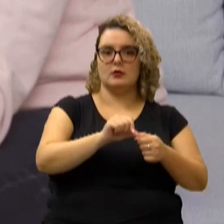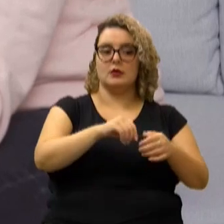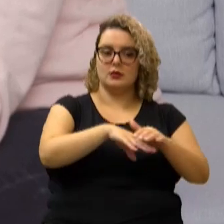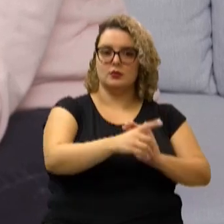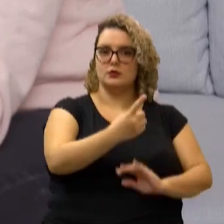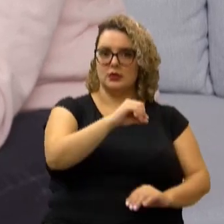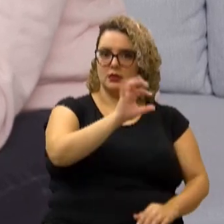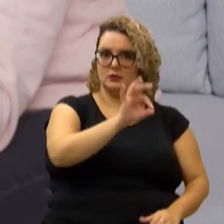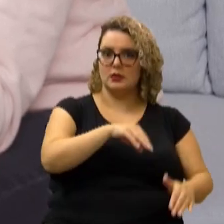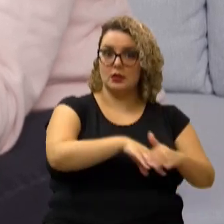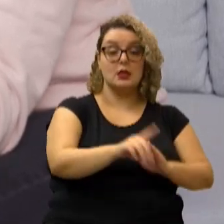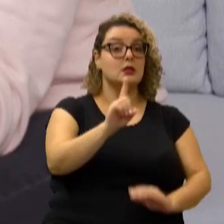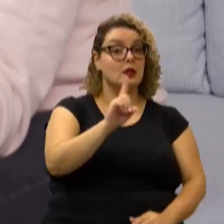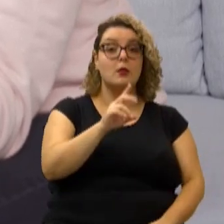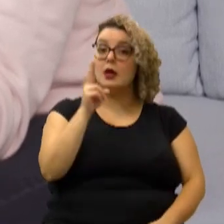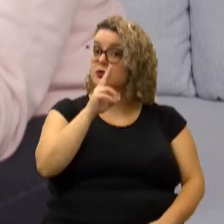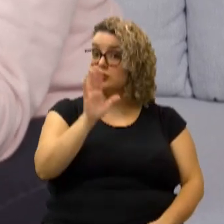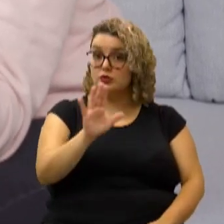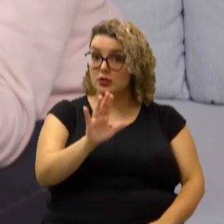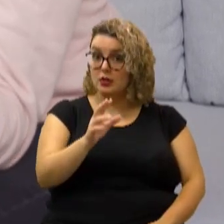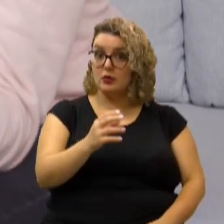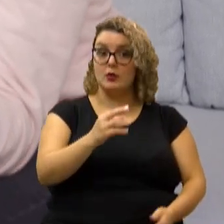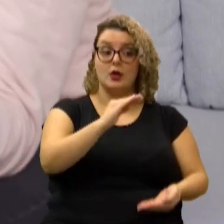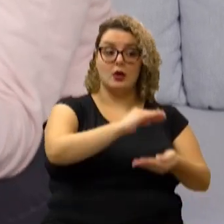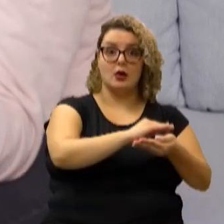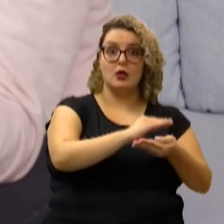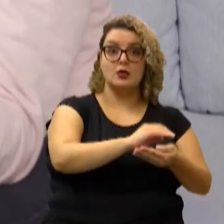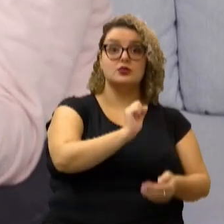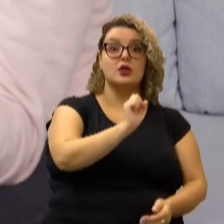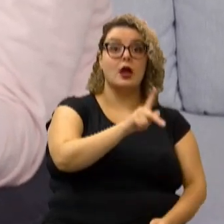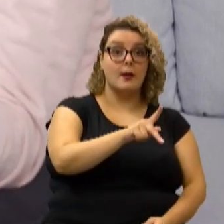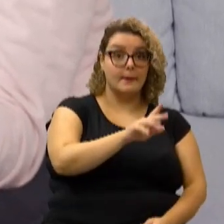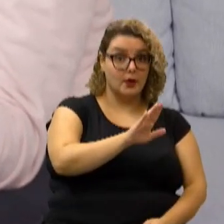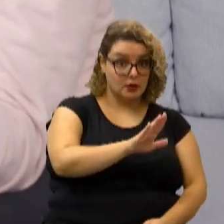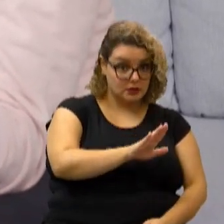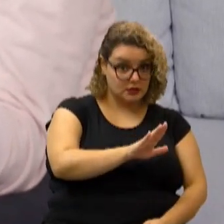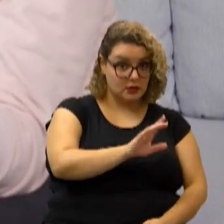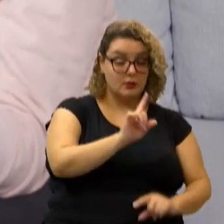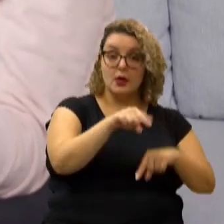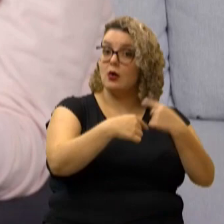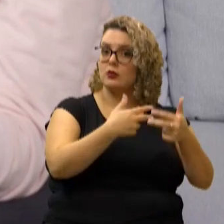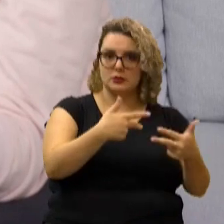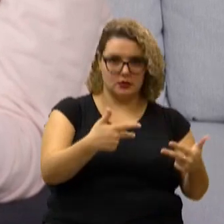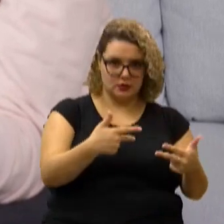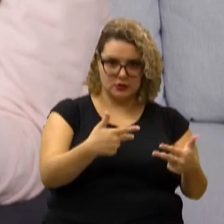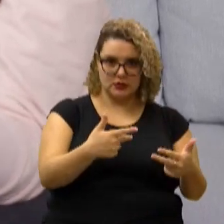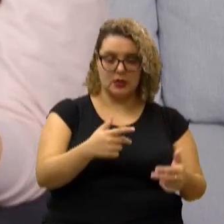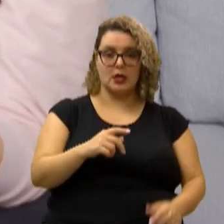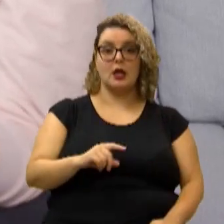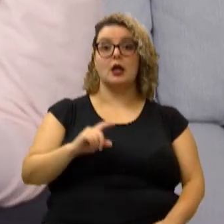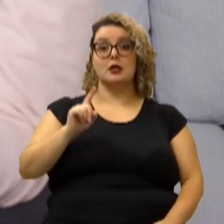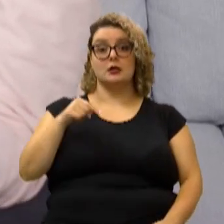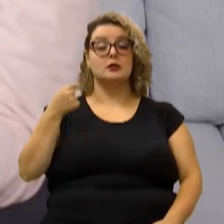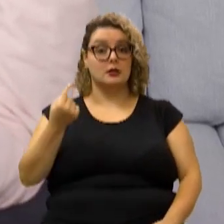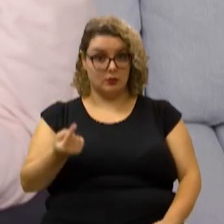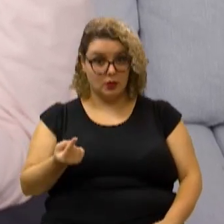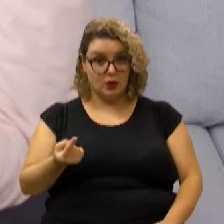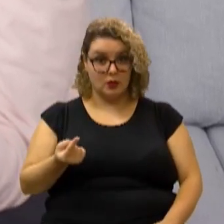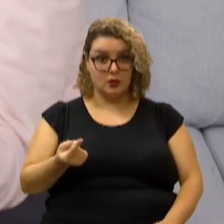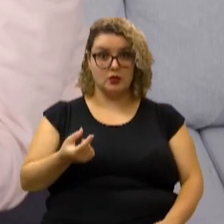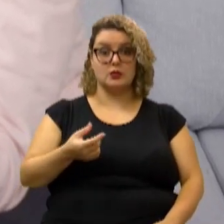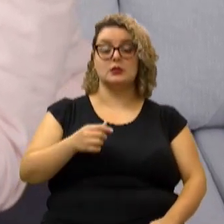essa reserva essa reserva não é a reserva de emergência é uma reserva de aposentadoria para outra coisa agora